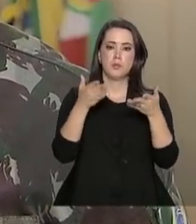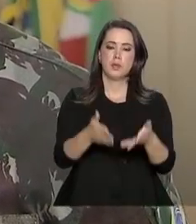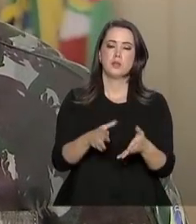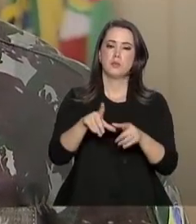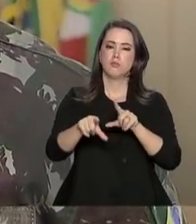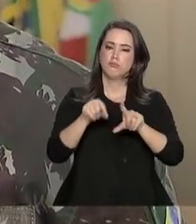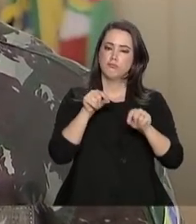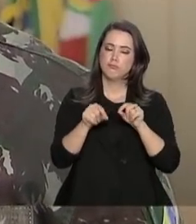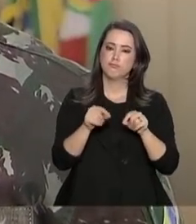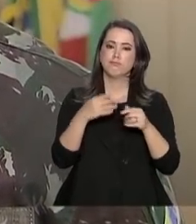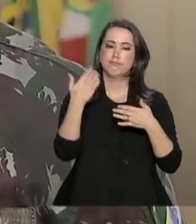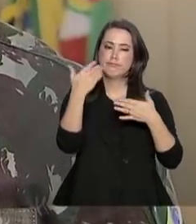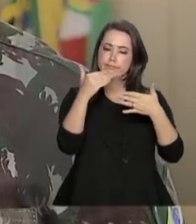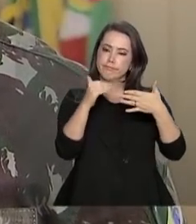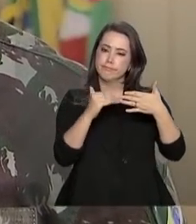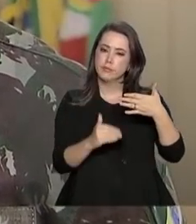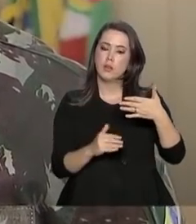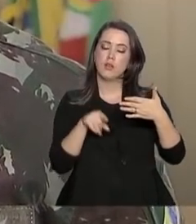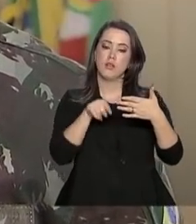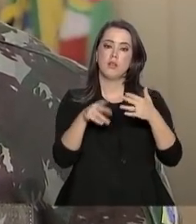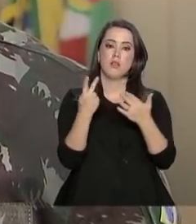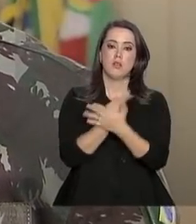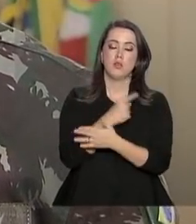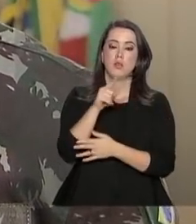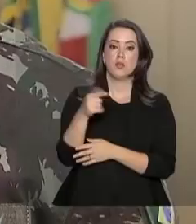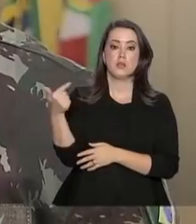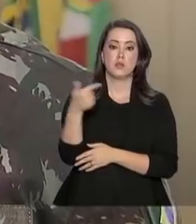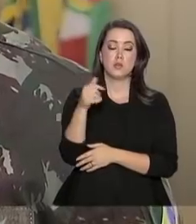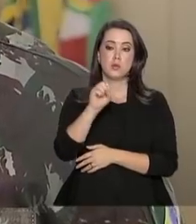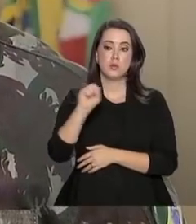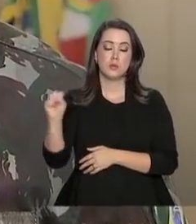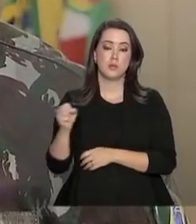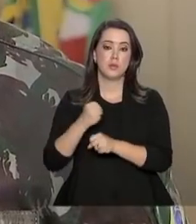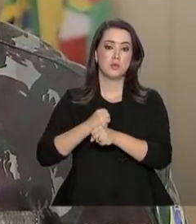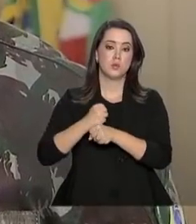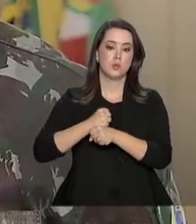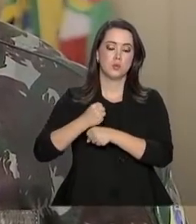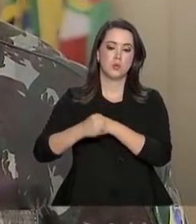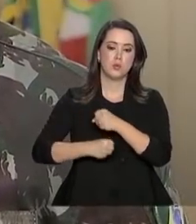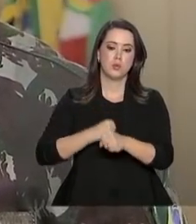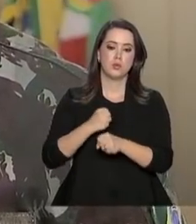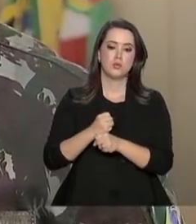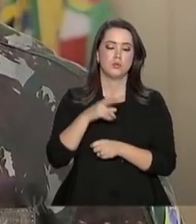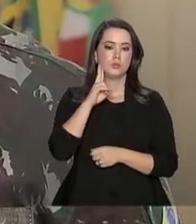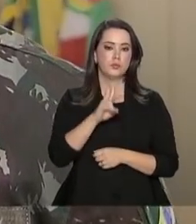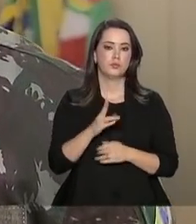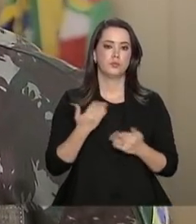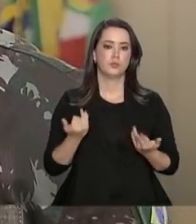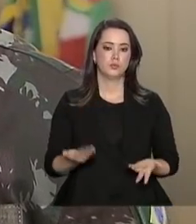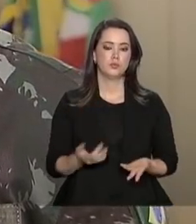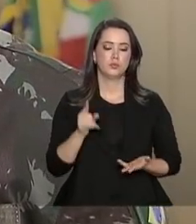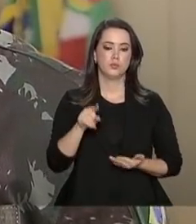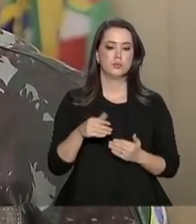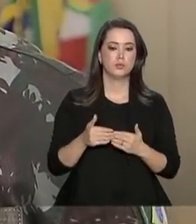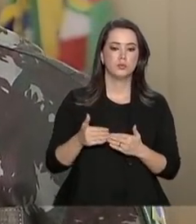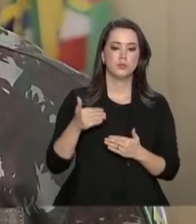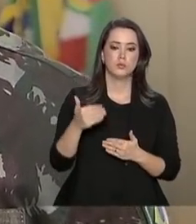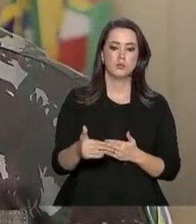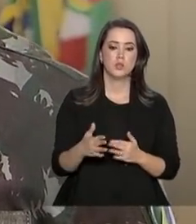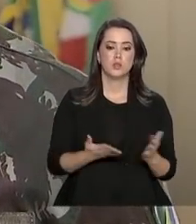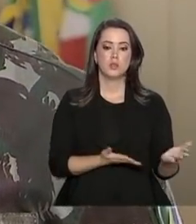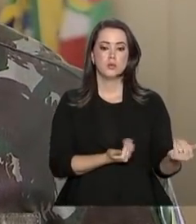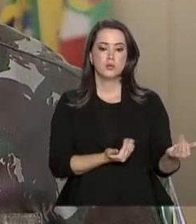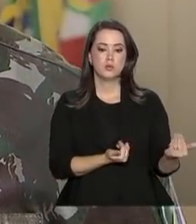seleção a seleção ela é executada no segundo semestre do ano eh considerado para então o